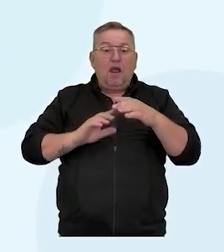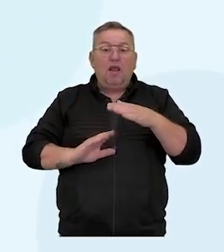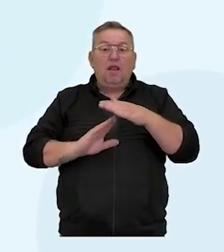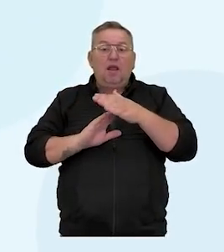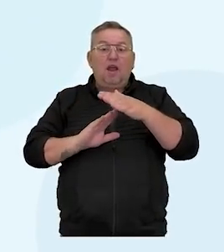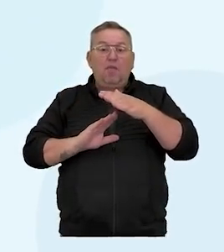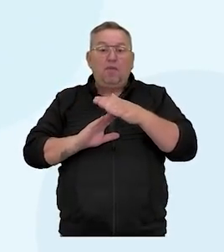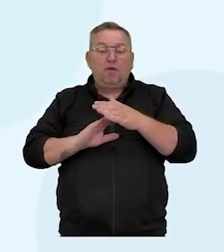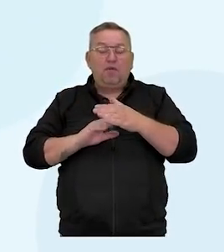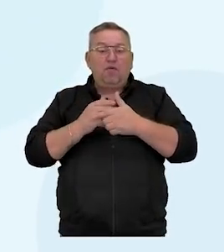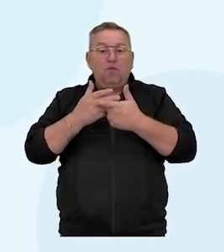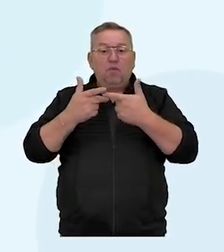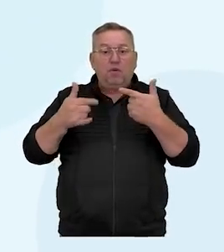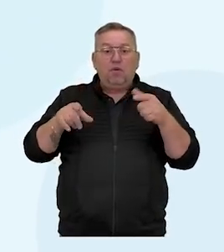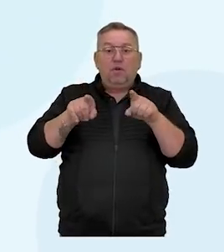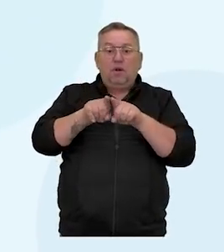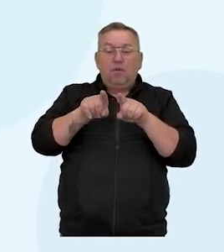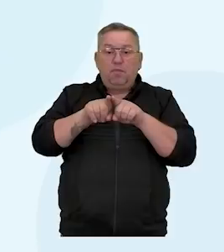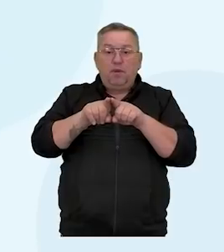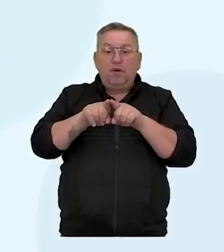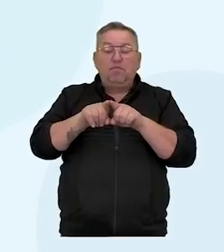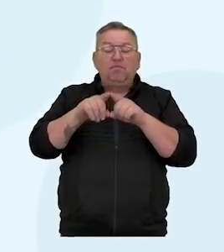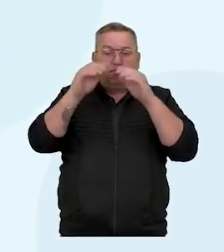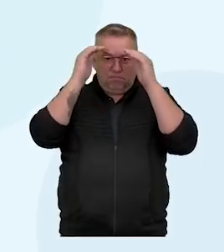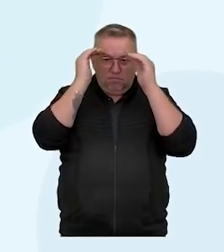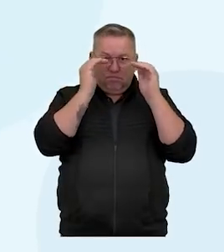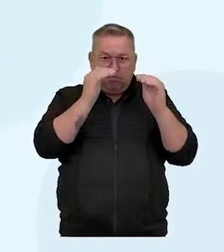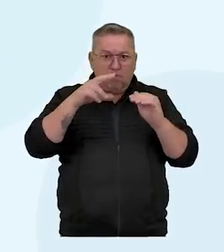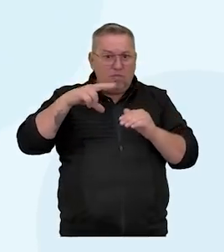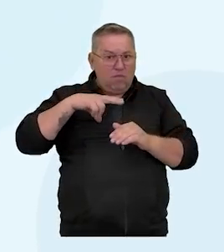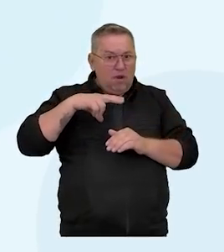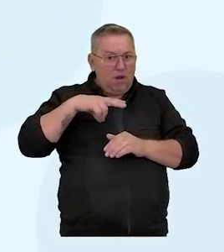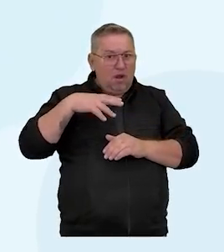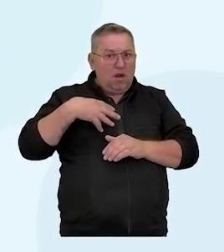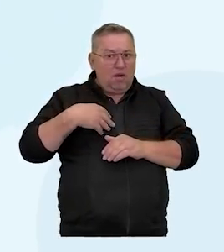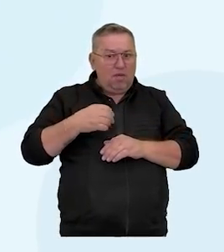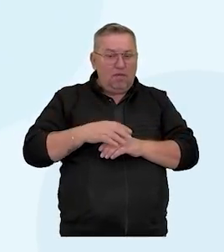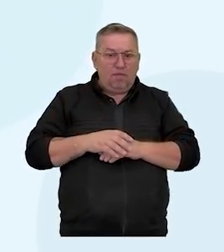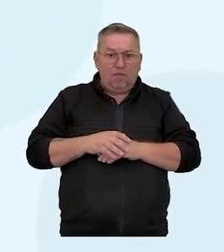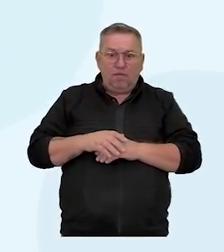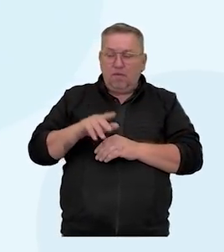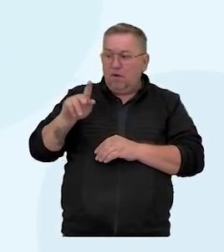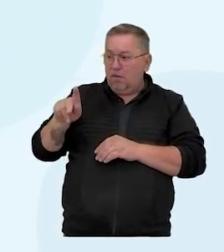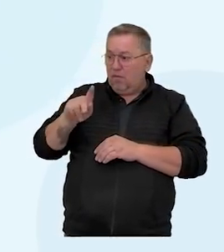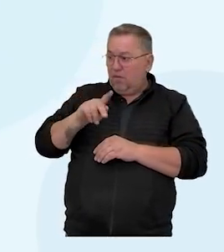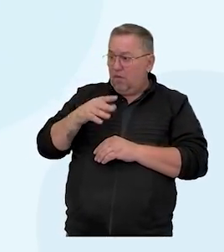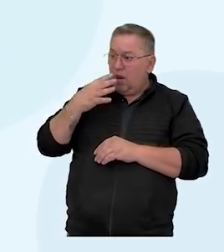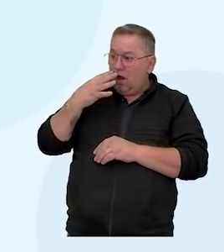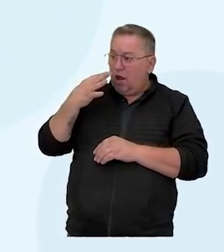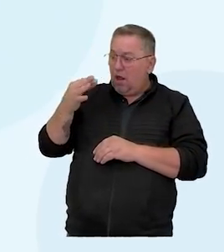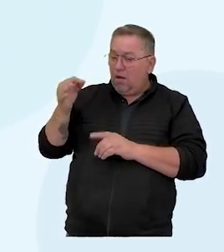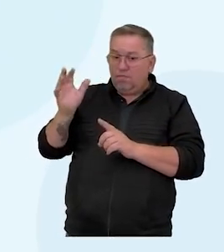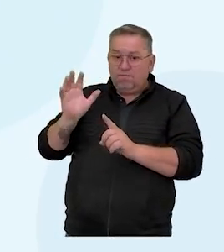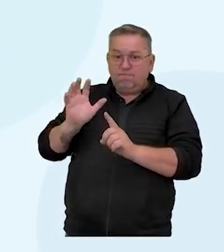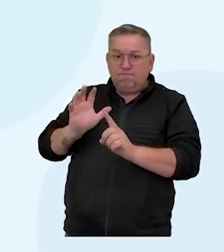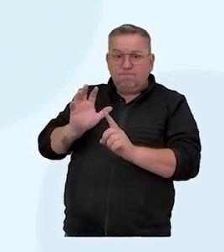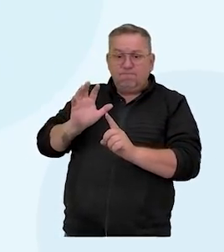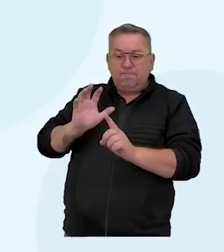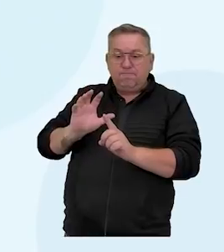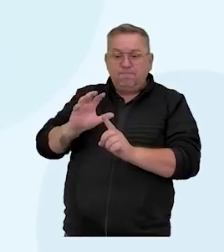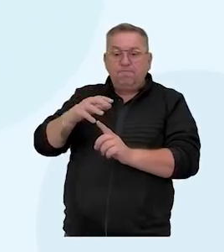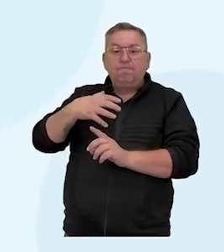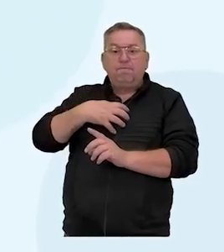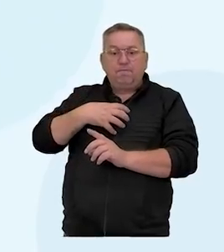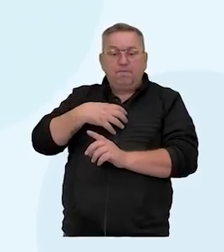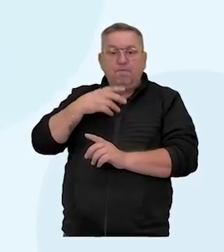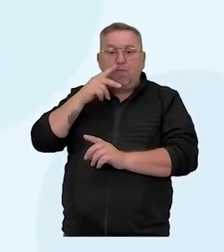algumas ponderações, né, e respeito à individualidade dos seus filhos. A professora chama atenção para a influência do comportamento